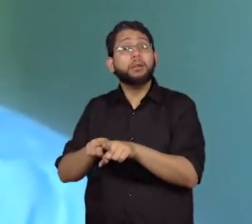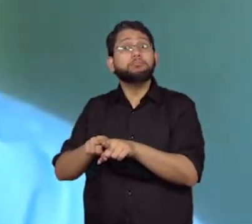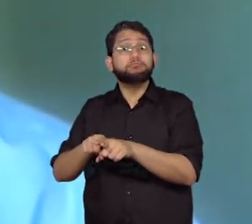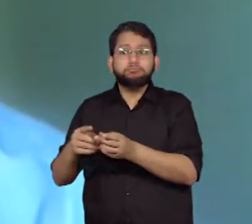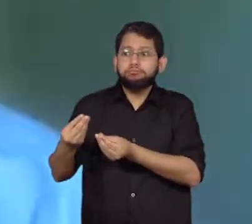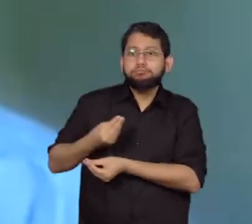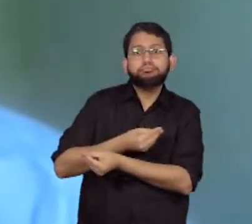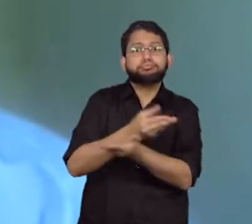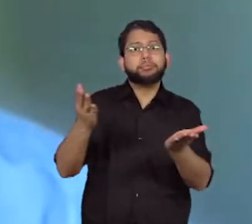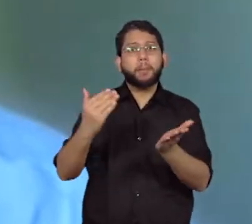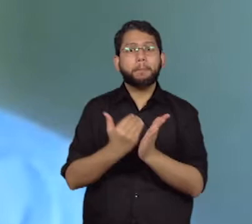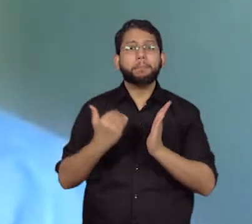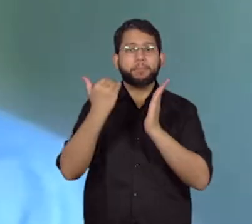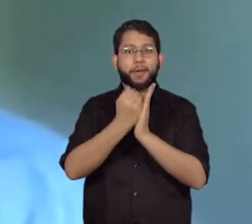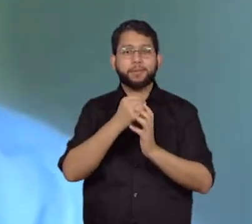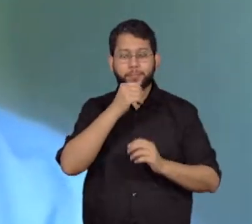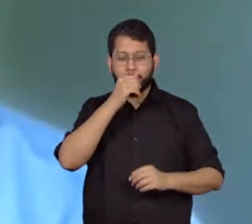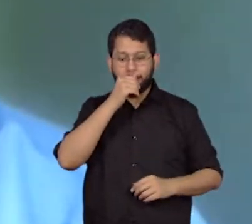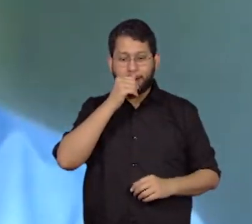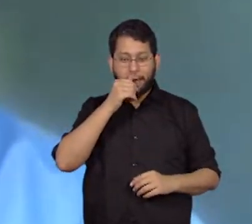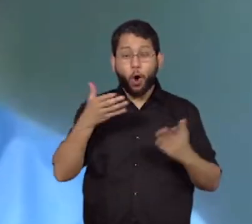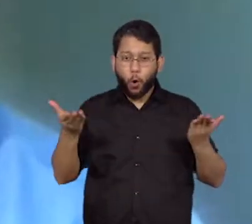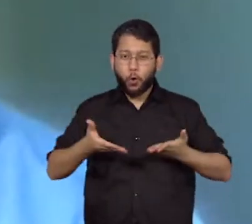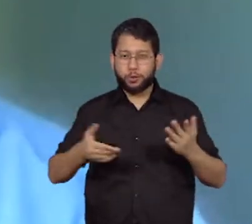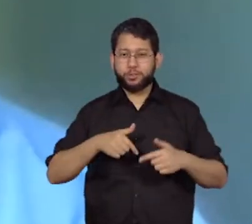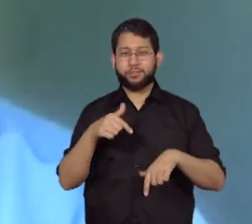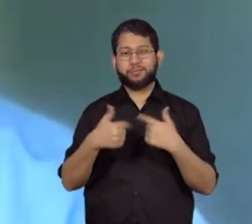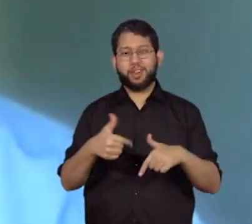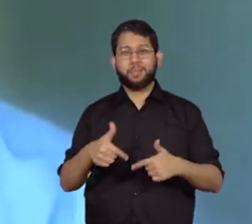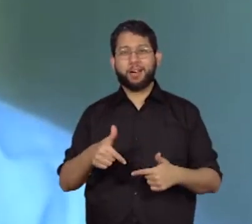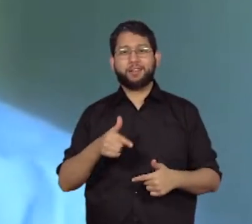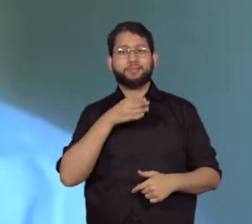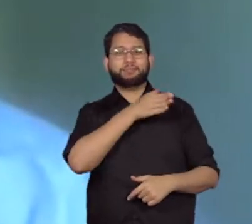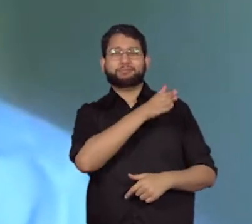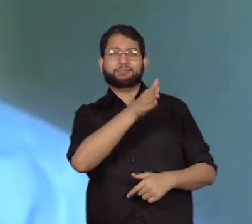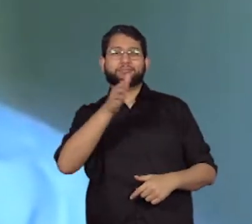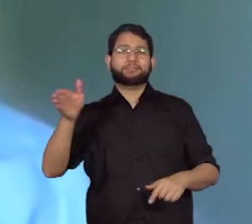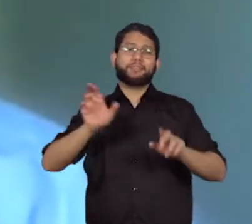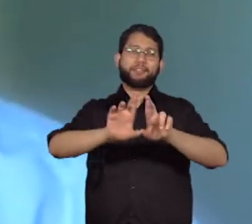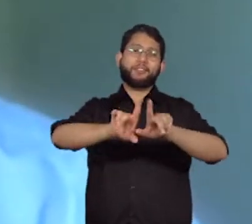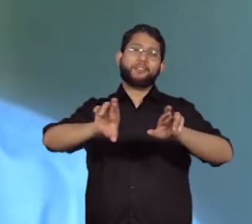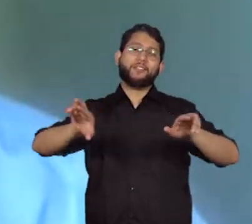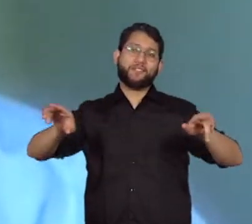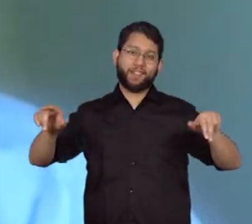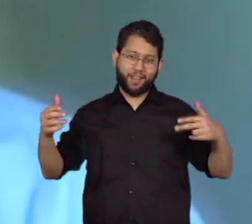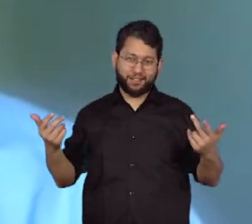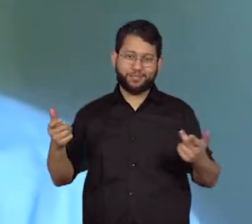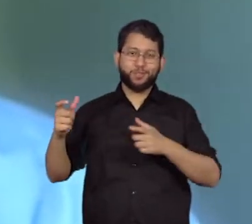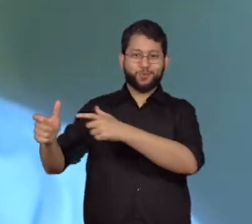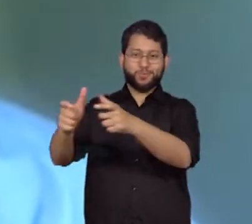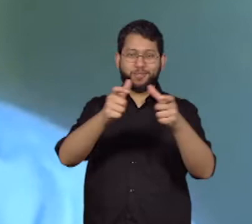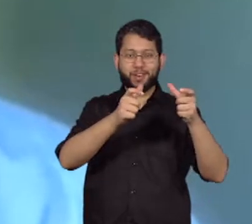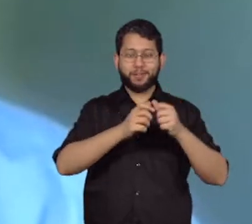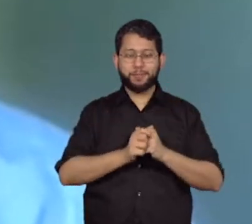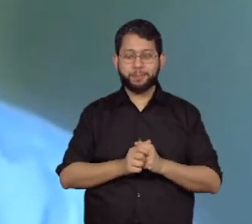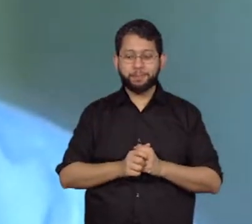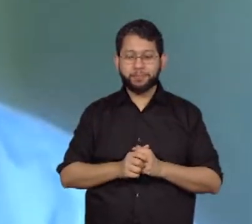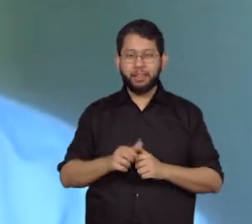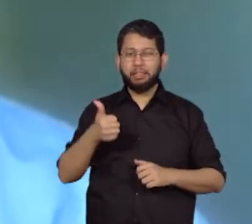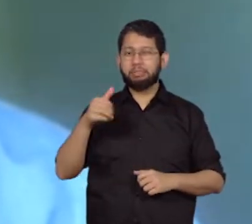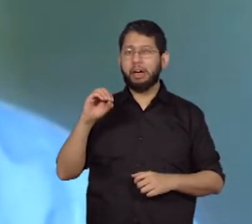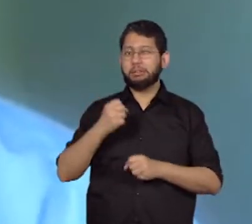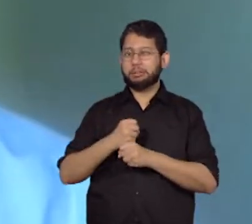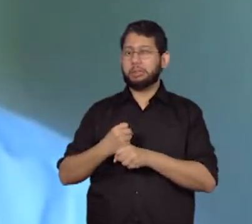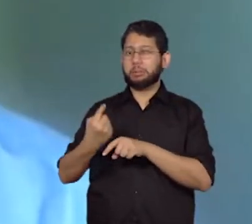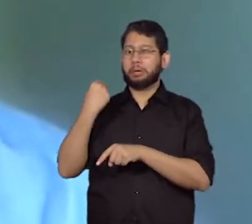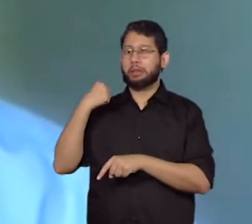audiências. Hoje eu trabalho em todos esses veículos que eu citei para vocês. Qual foi o meu erro nos últimos